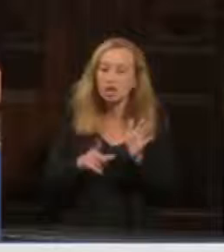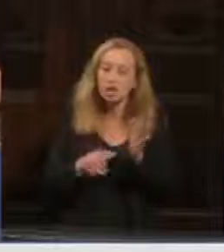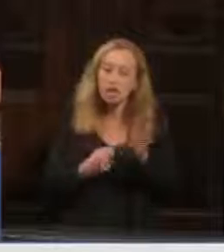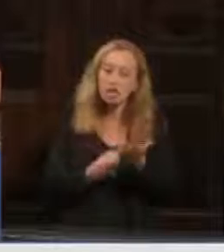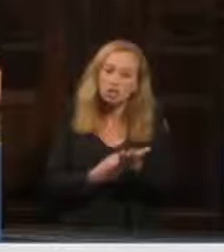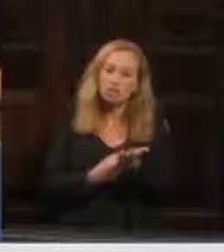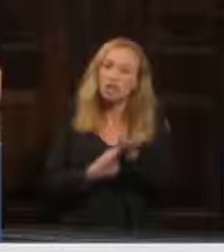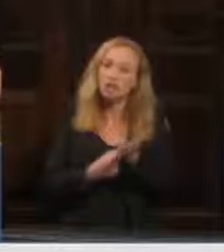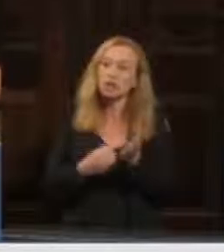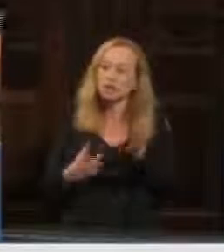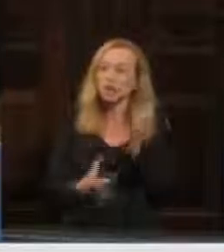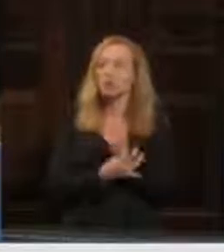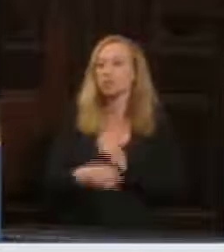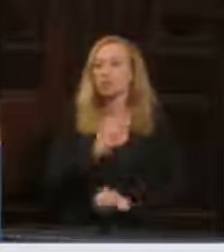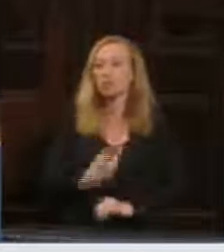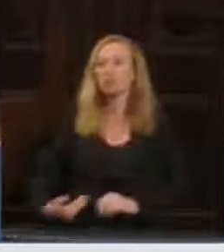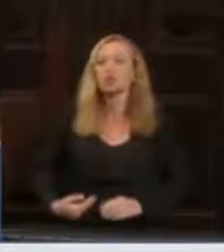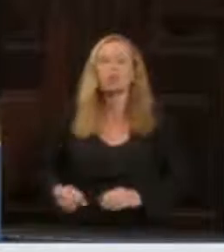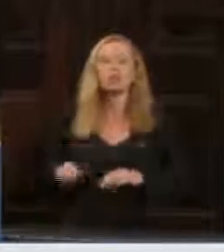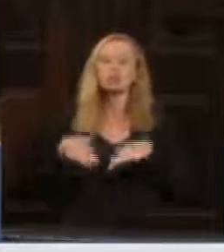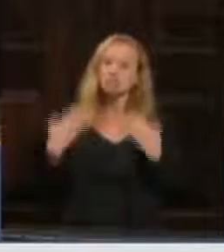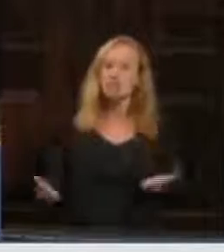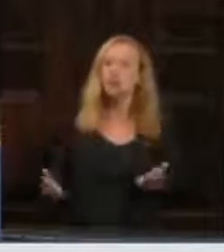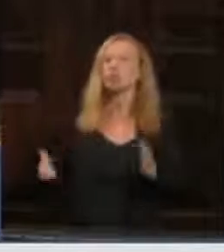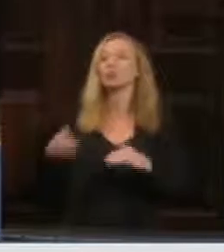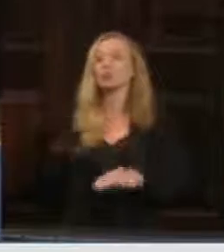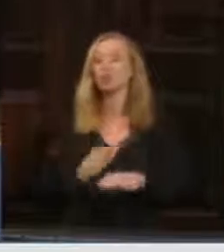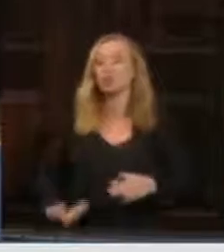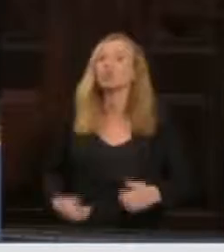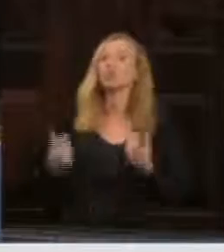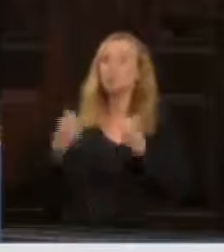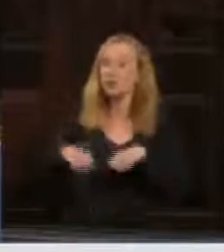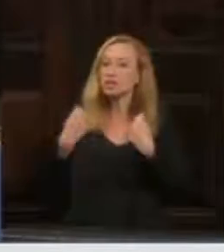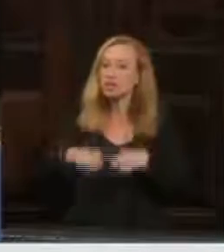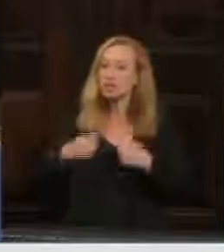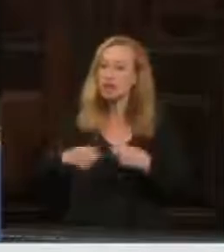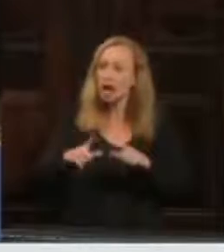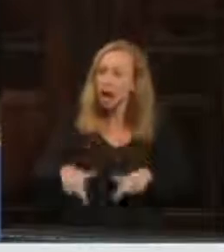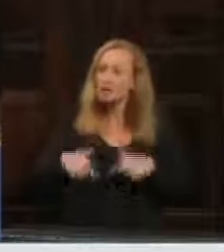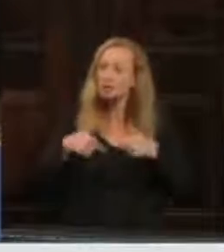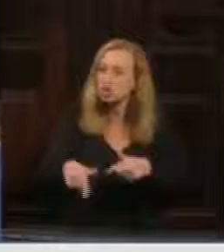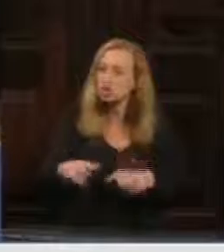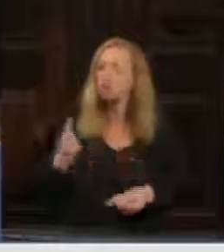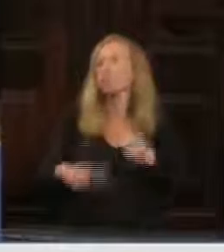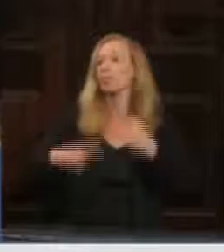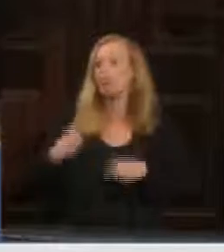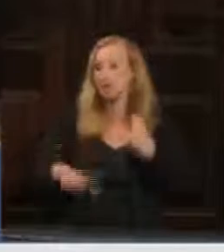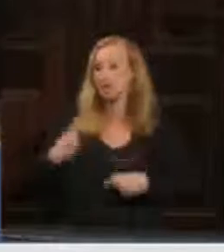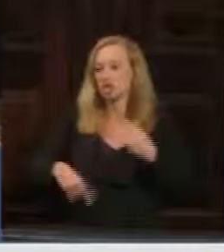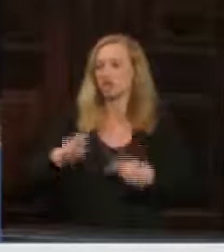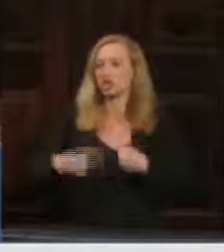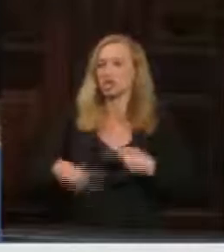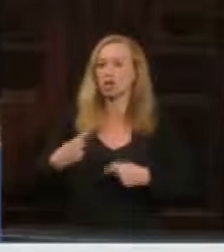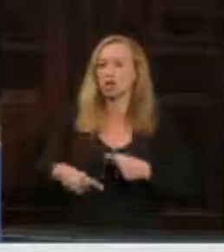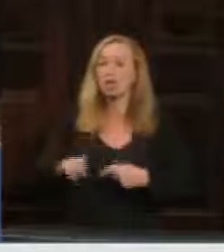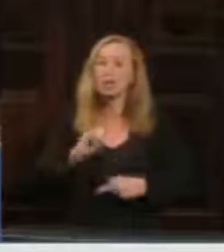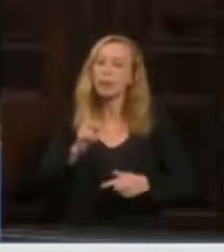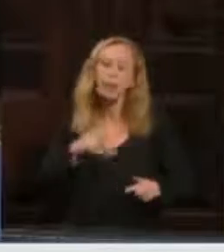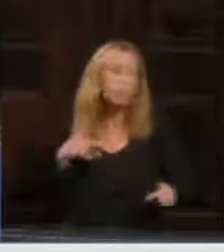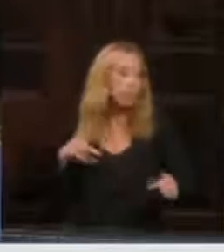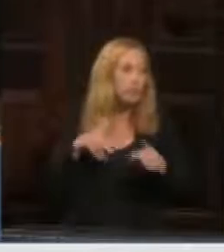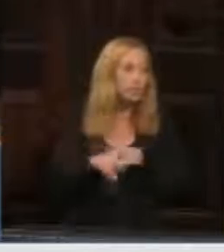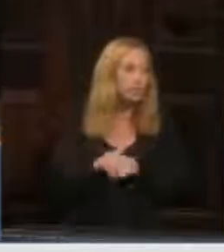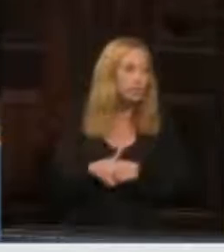o governador precisa se posicionar sobre isso com uma política de segurança e não permitindo